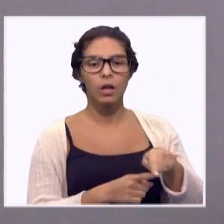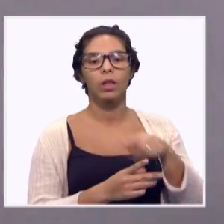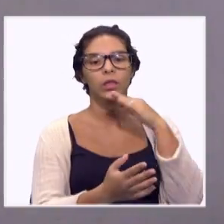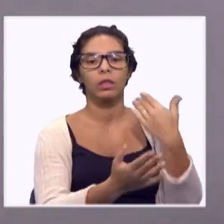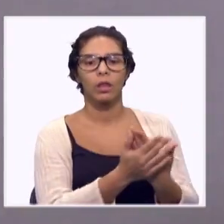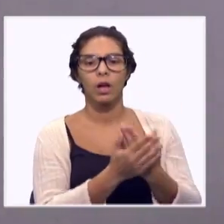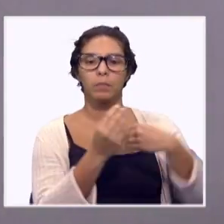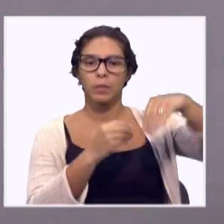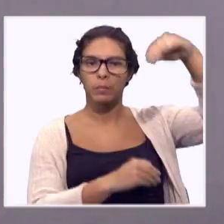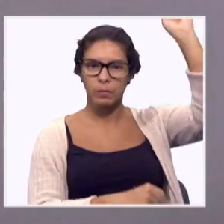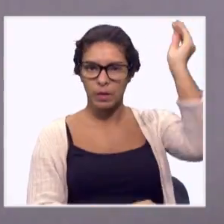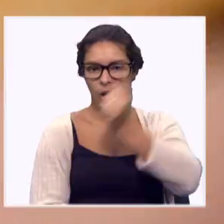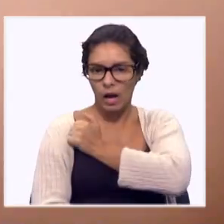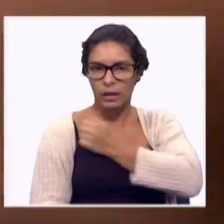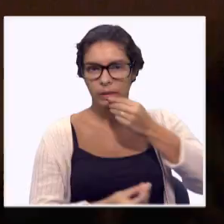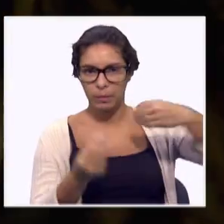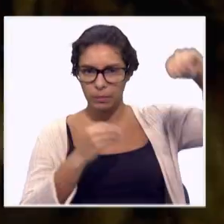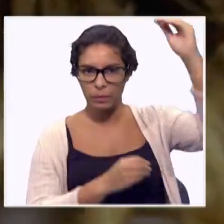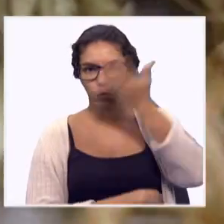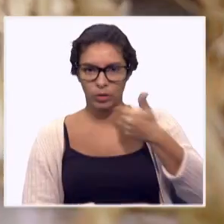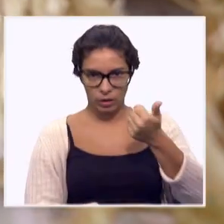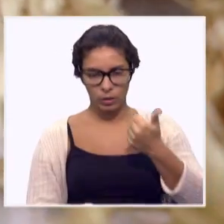criar peças e embelezar os lares alheios.